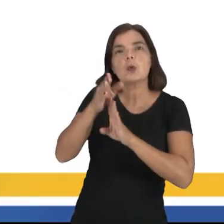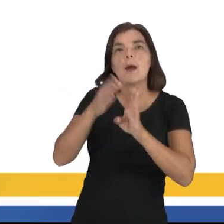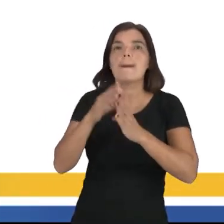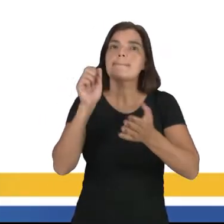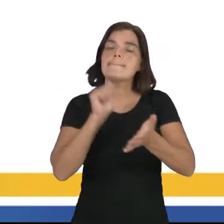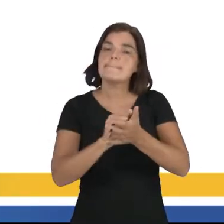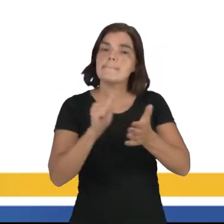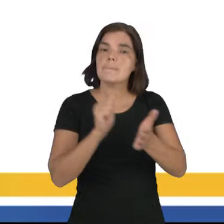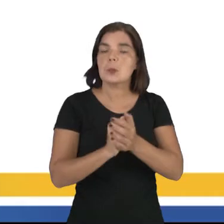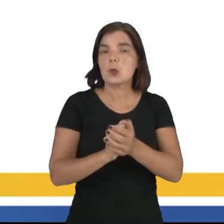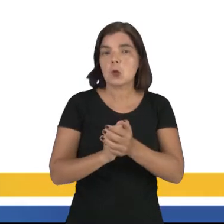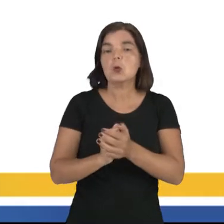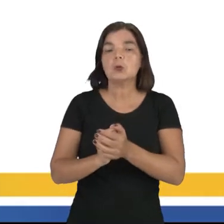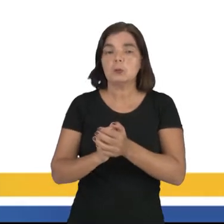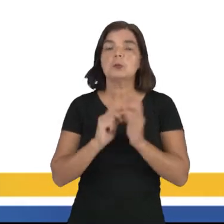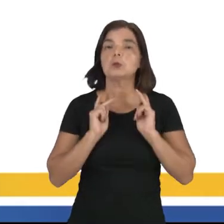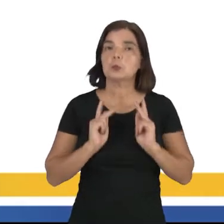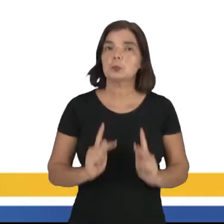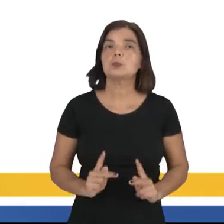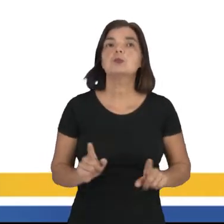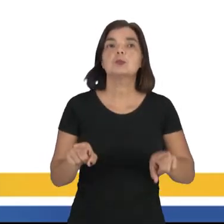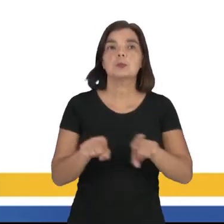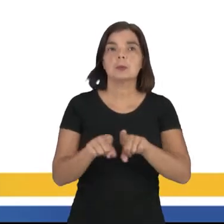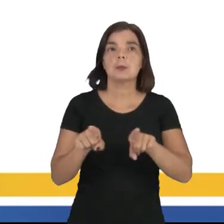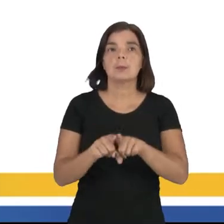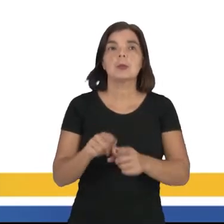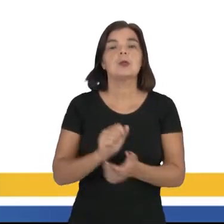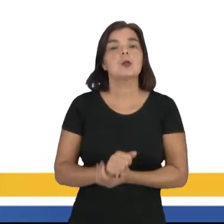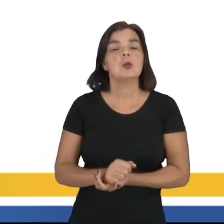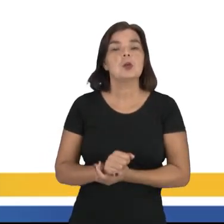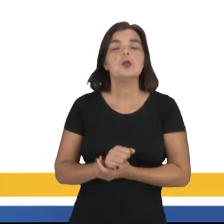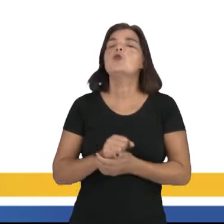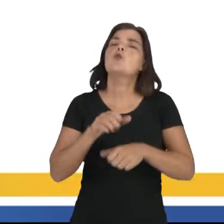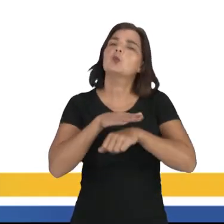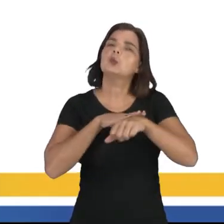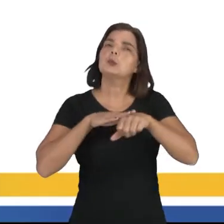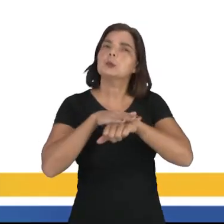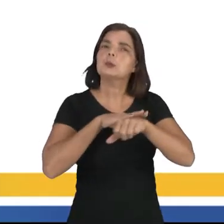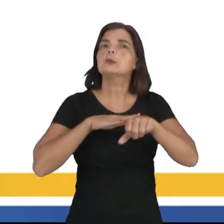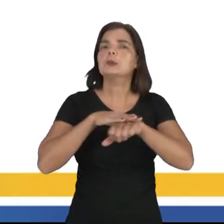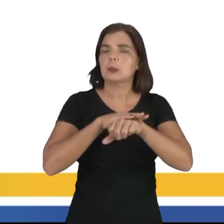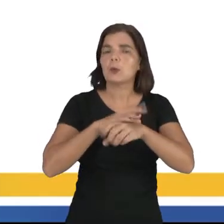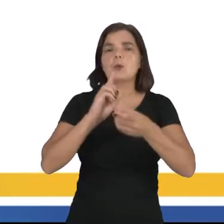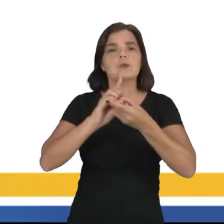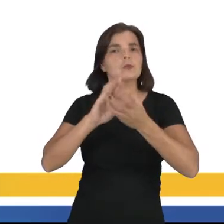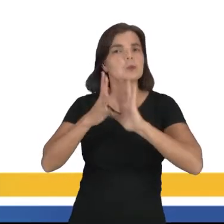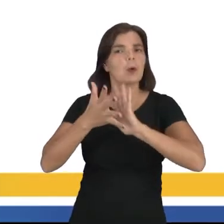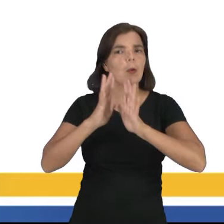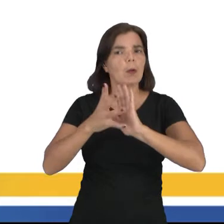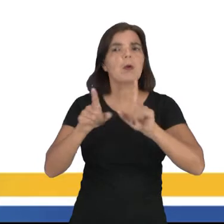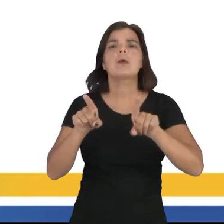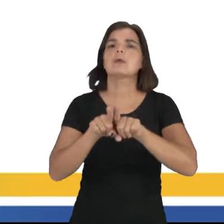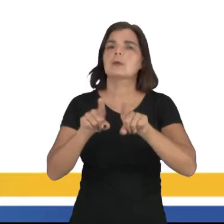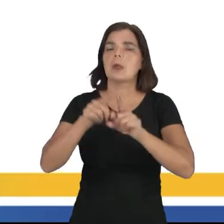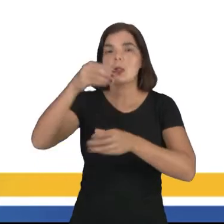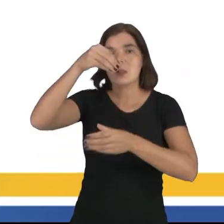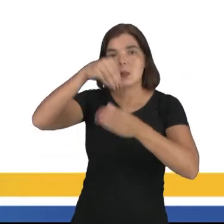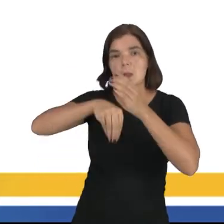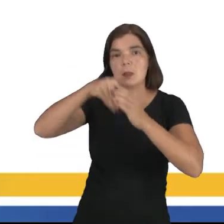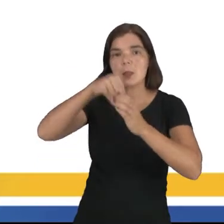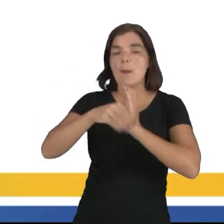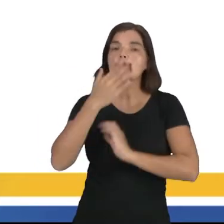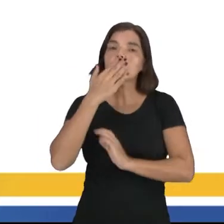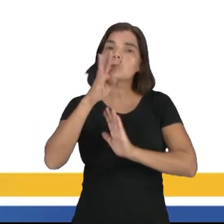É orientar, prescrever comportamentos, e o texto dialogal é estabelecer diálogo. Então, dentro